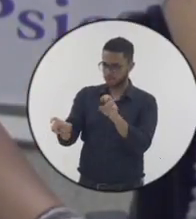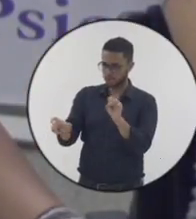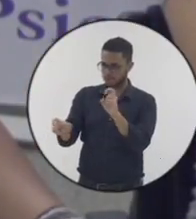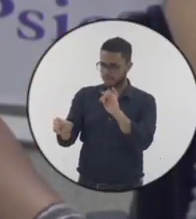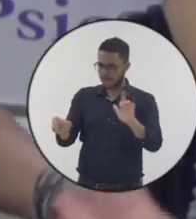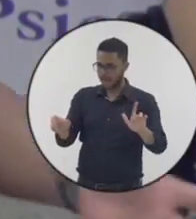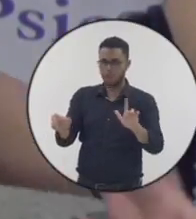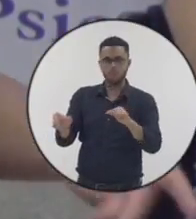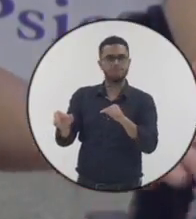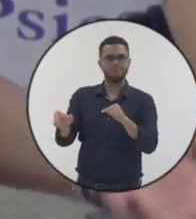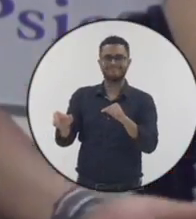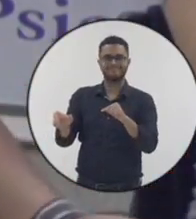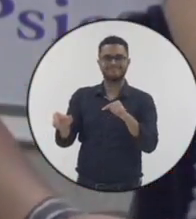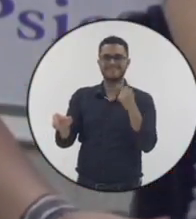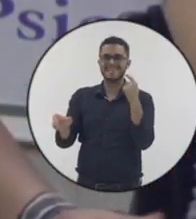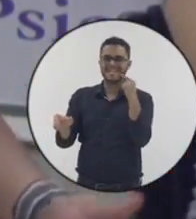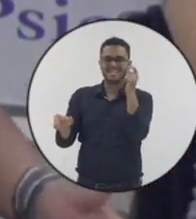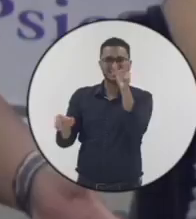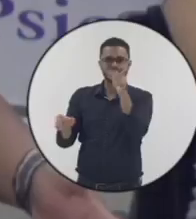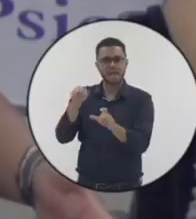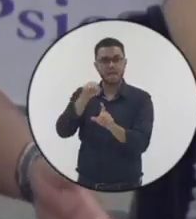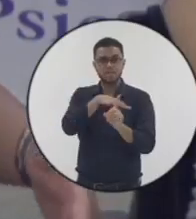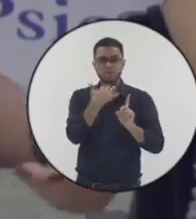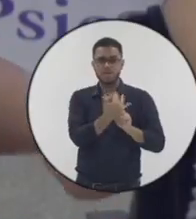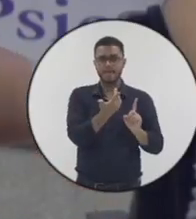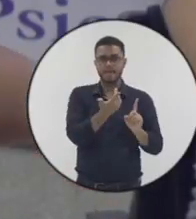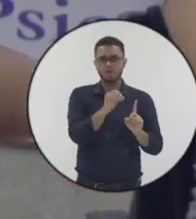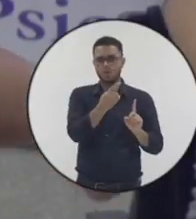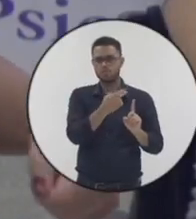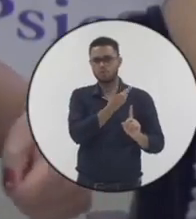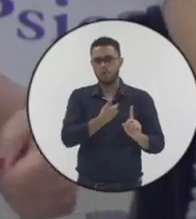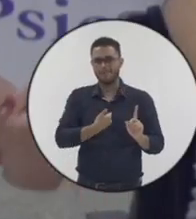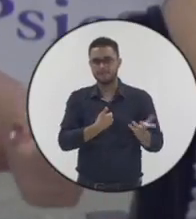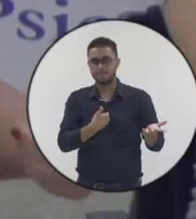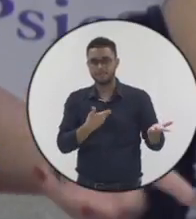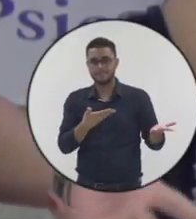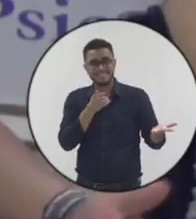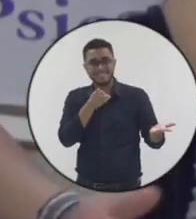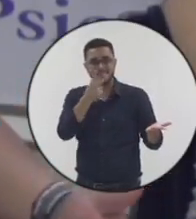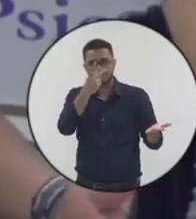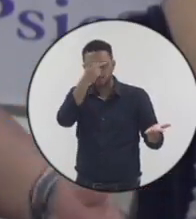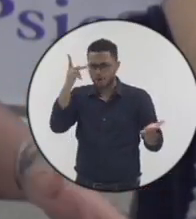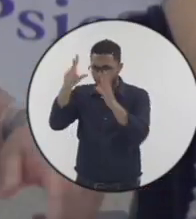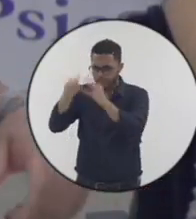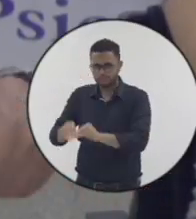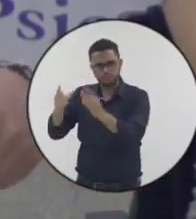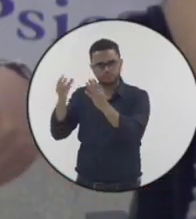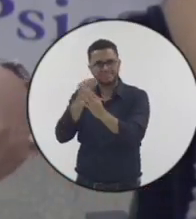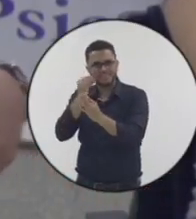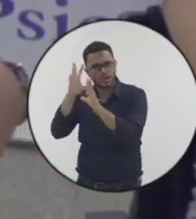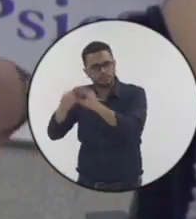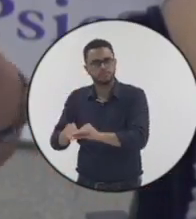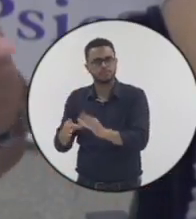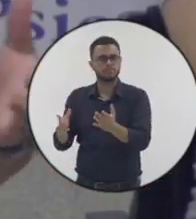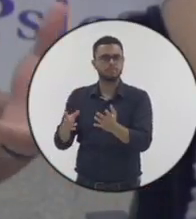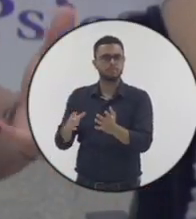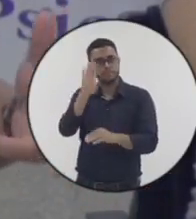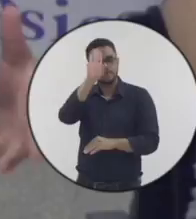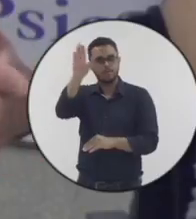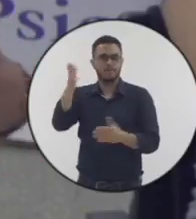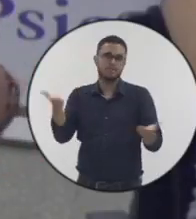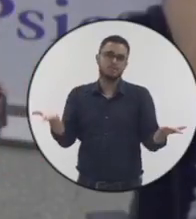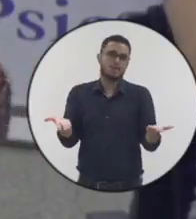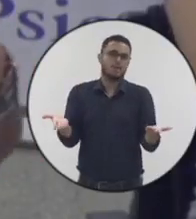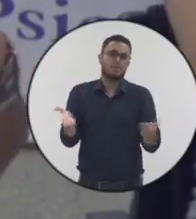desse estado ou dessa sociedade, isso a todo momento é tentado apagar, principalmente no momento de